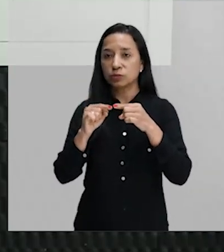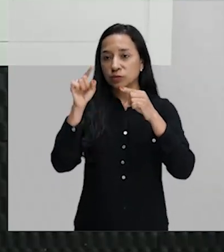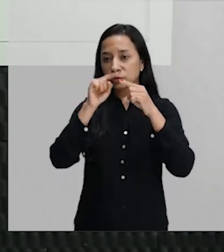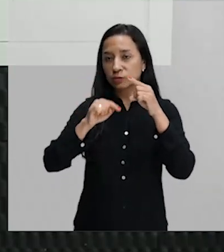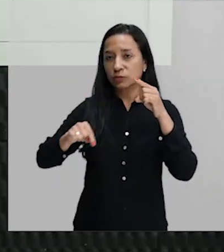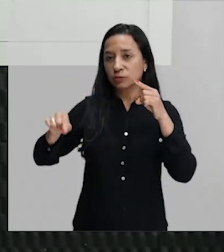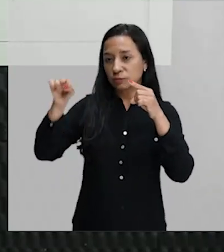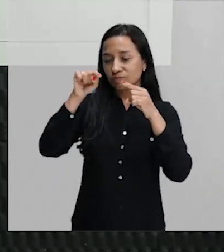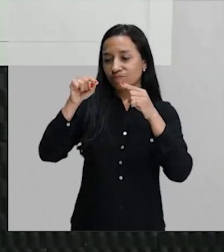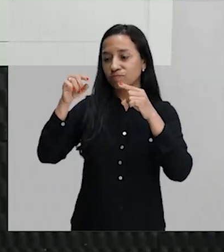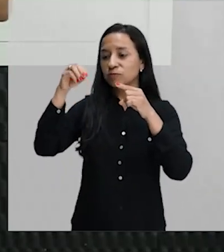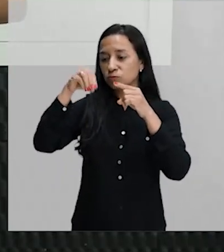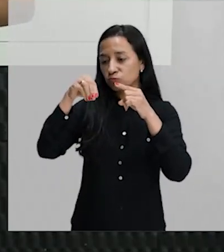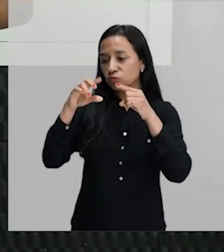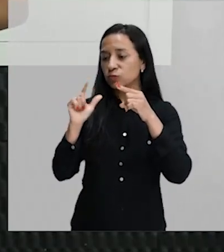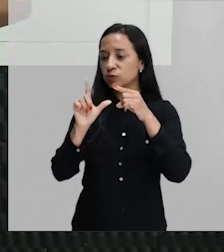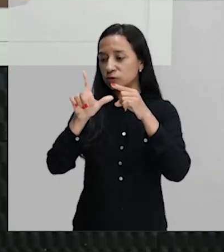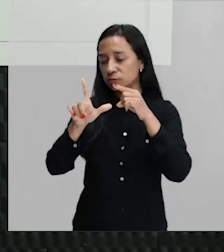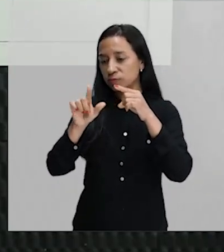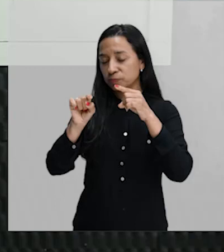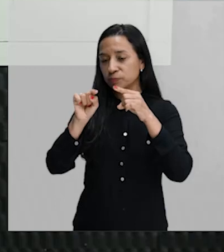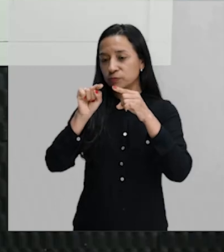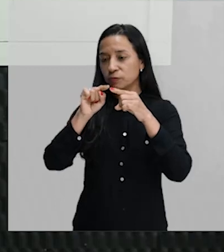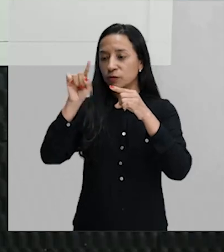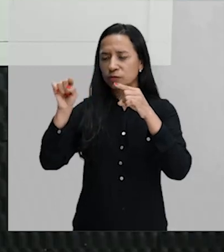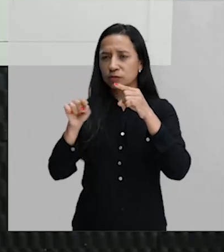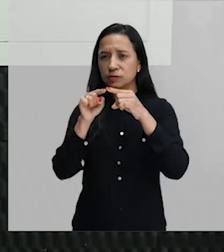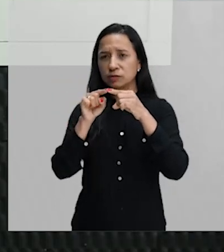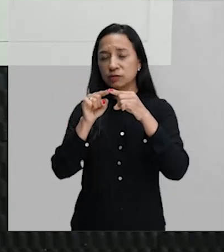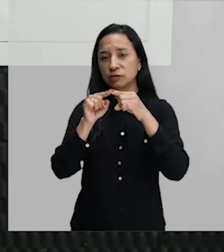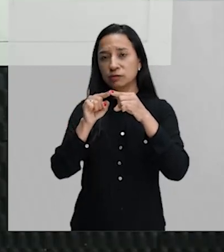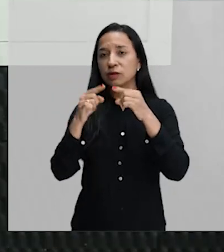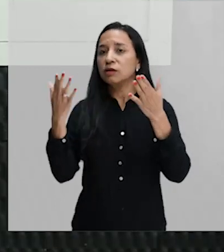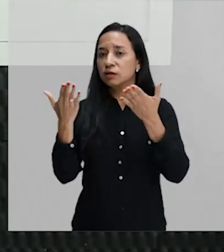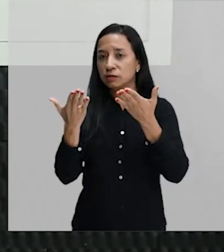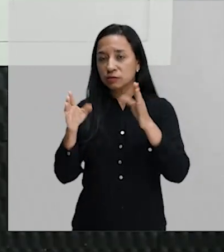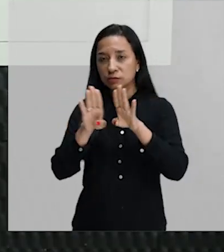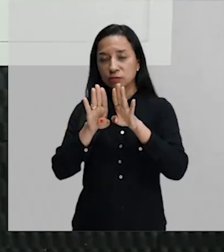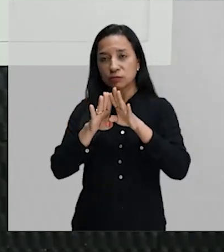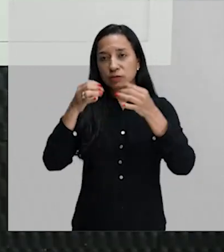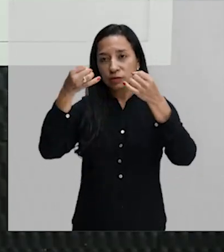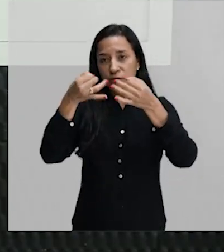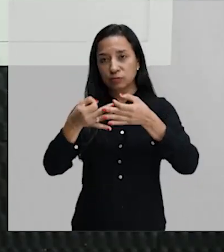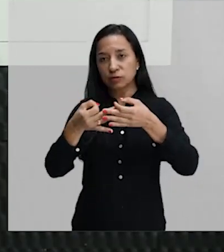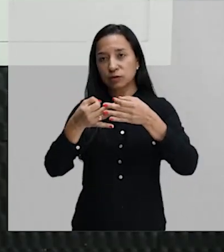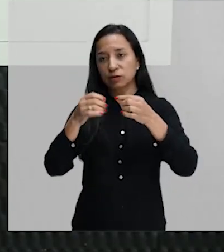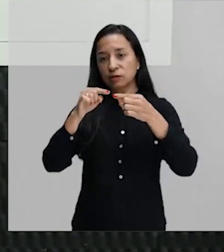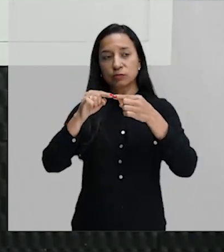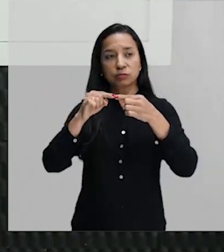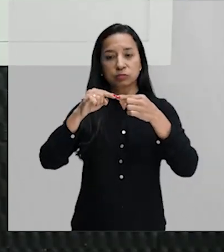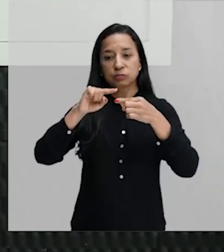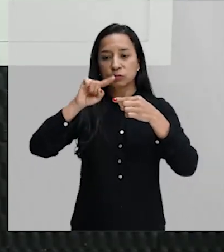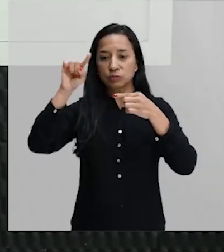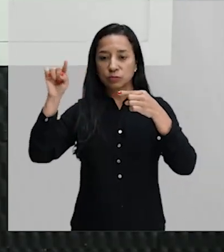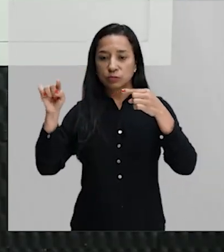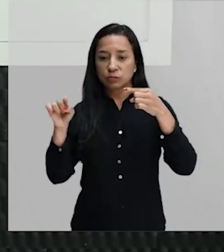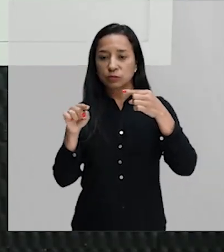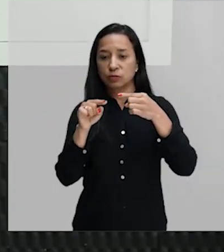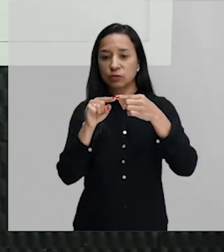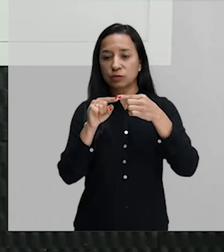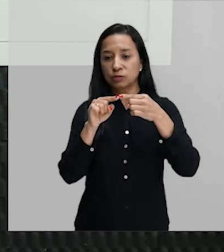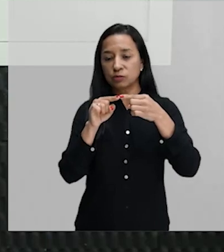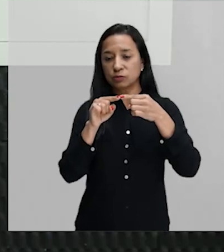está inserida no plano cartesiano. Né? Já falamos disso aqui. Falamos que esse eixo Y aqui é o eixo